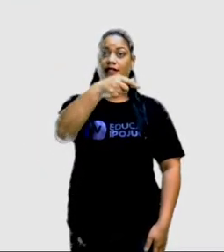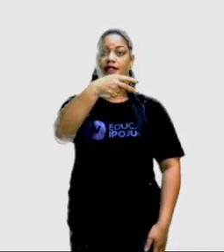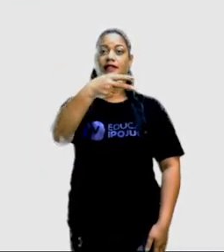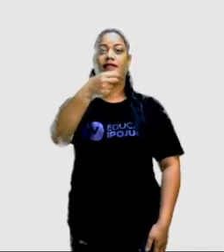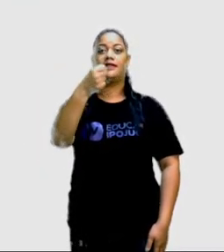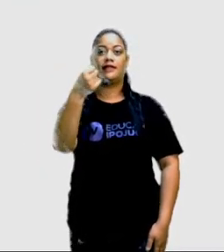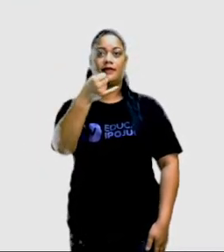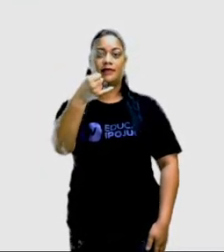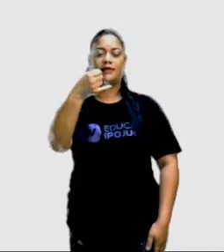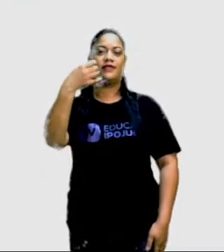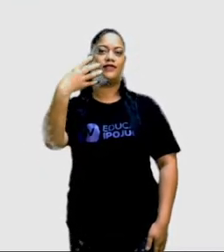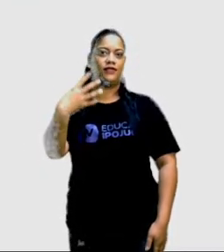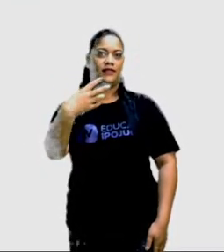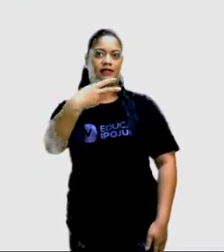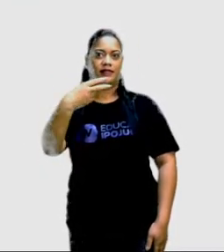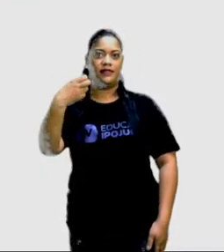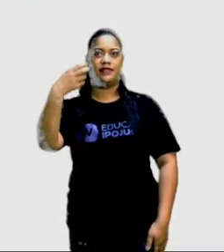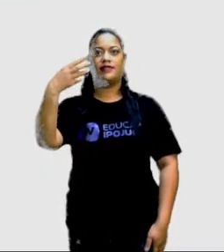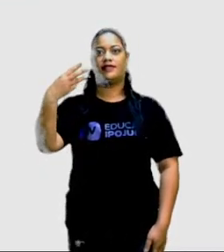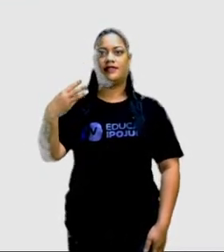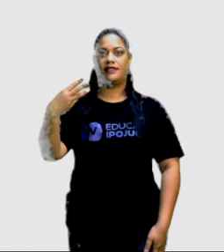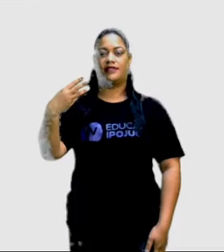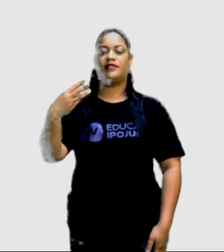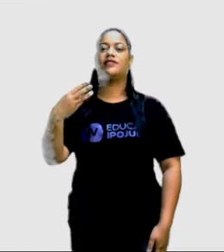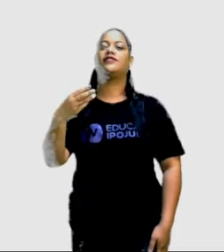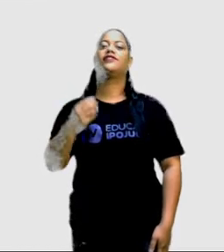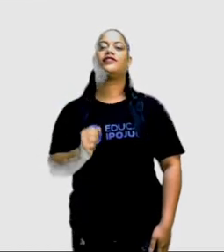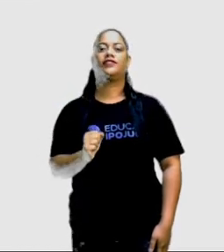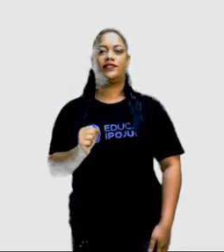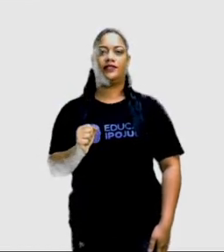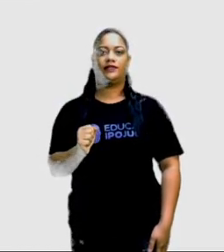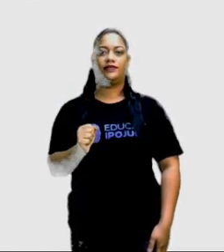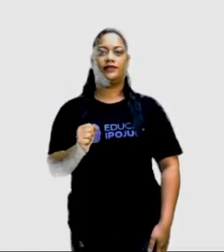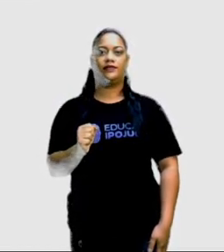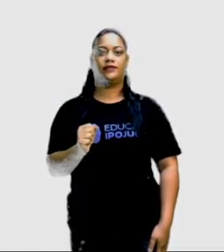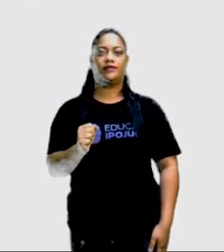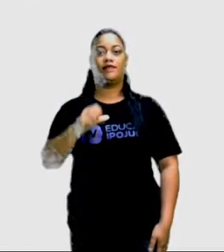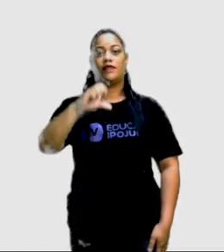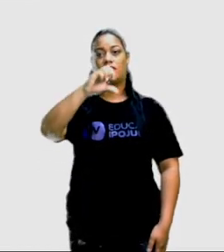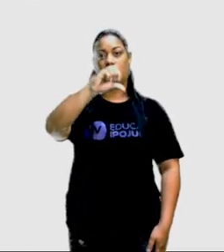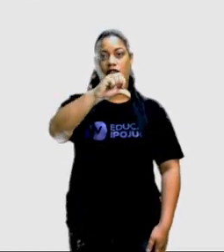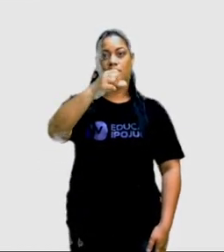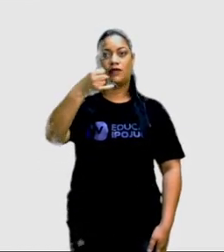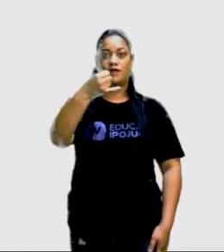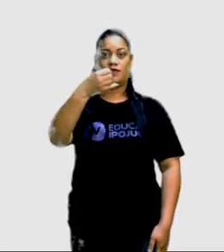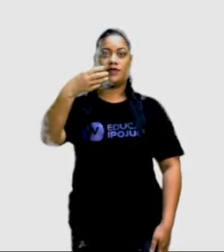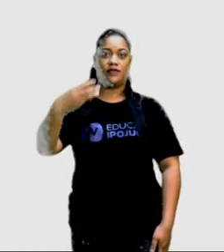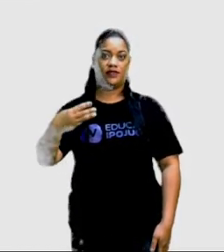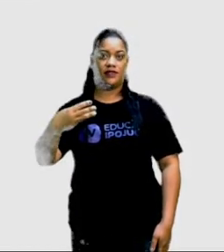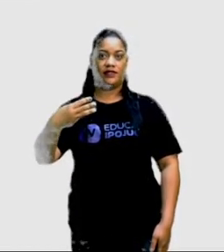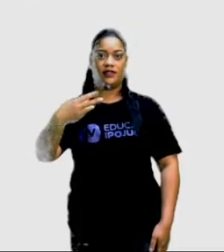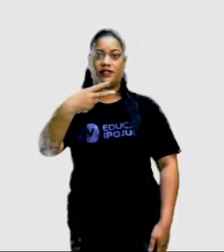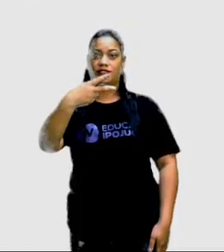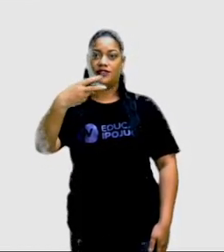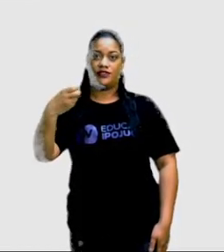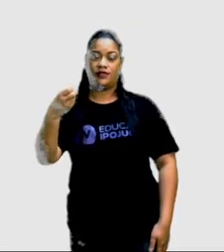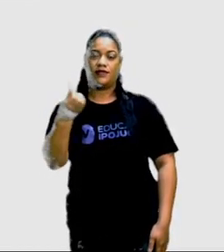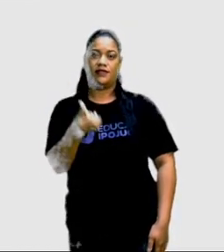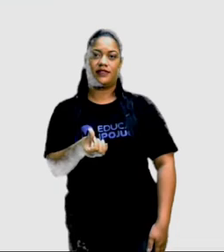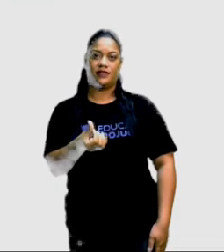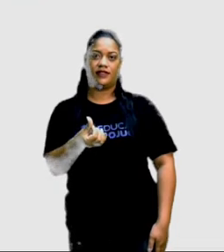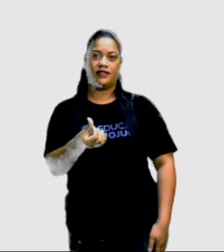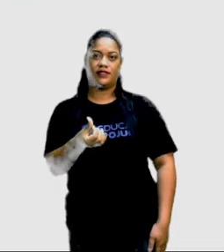dá 3, pessoal. Aí foi erro de digitação, tá bom? Então, 9 menos 3 é igual a